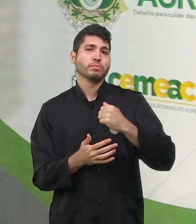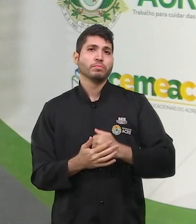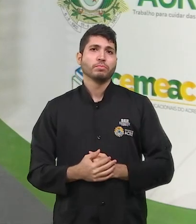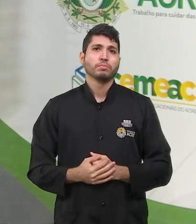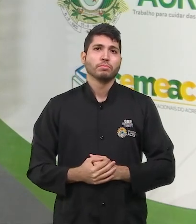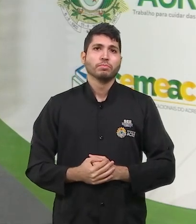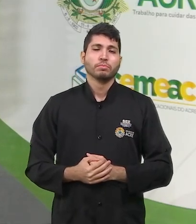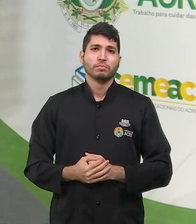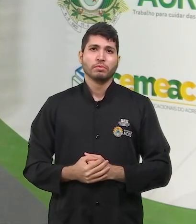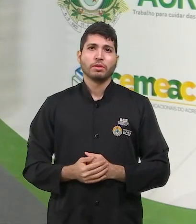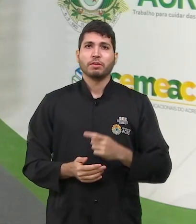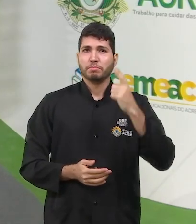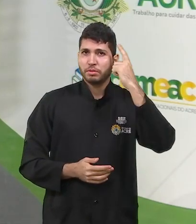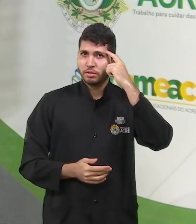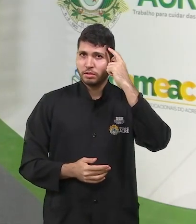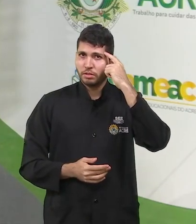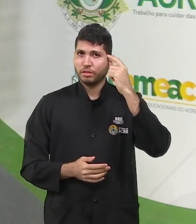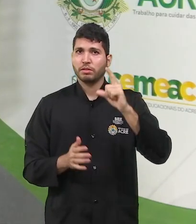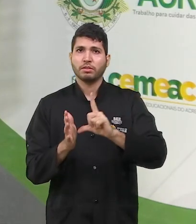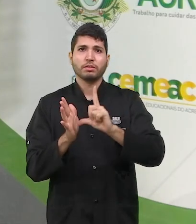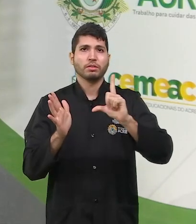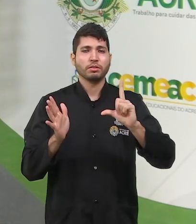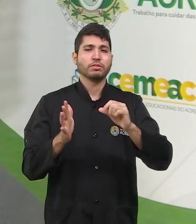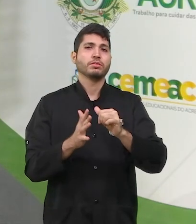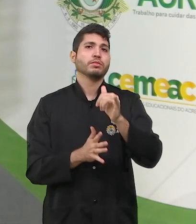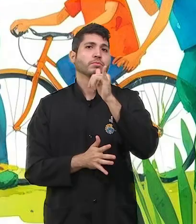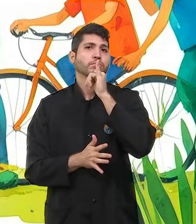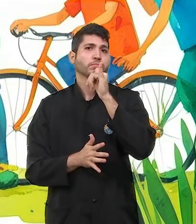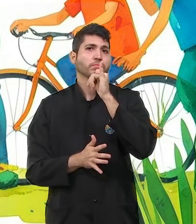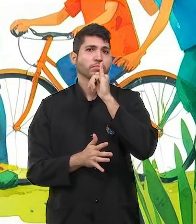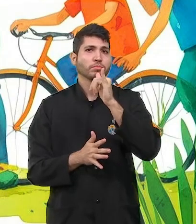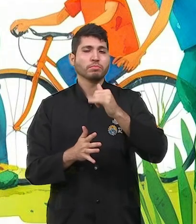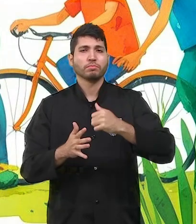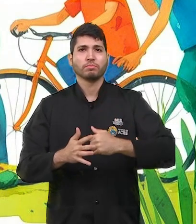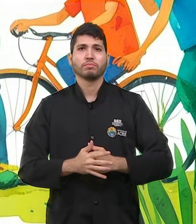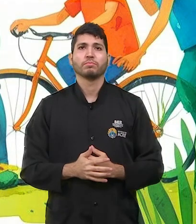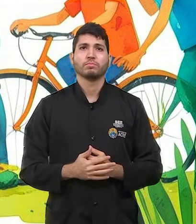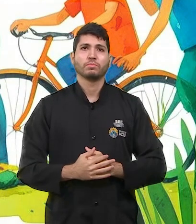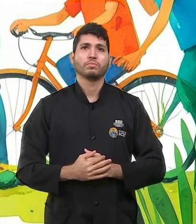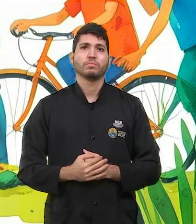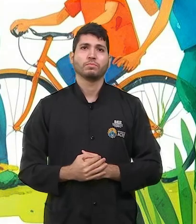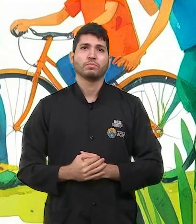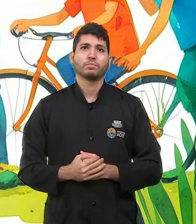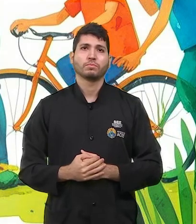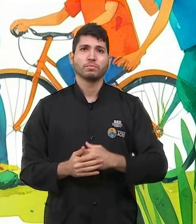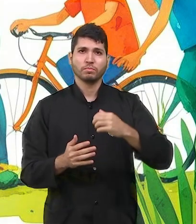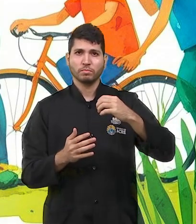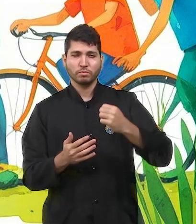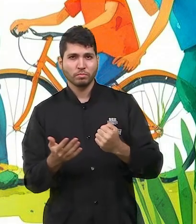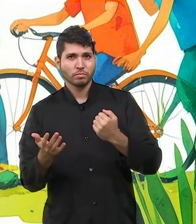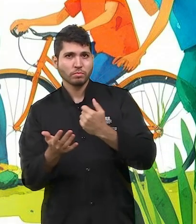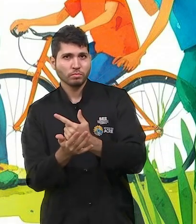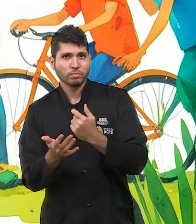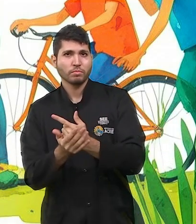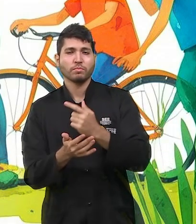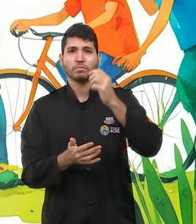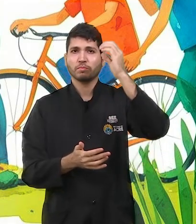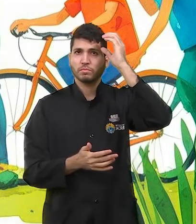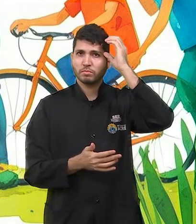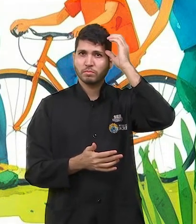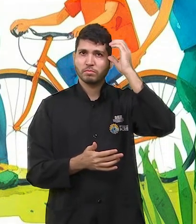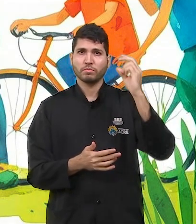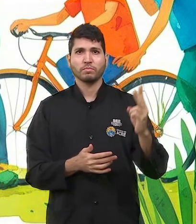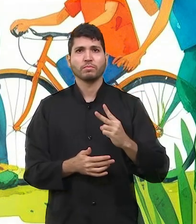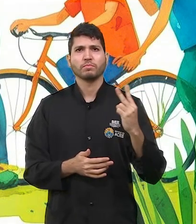consumismo. É ser diferente. Eu trouxe aqui um exemplo e eu quero ler junto com vocês. O consumo consciente é a valorização